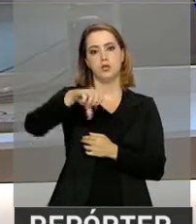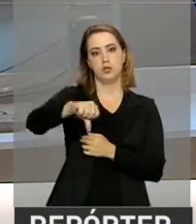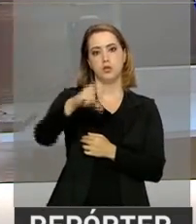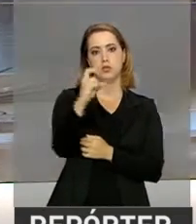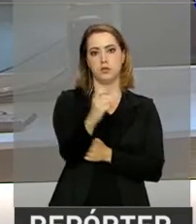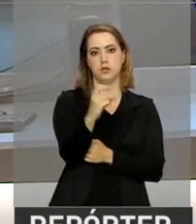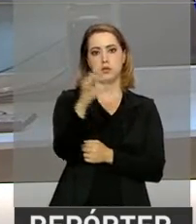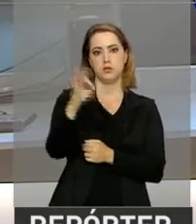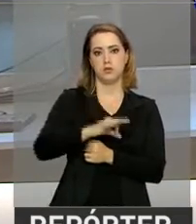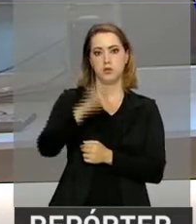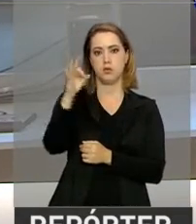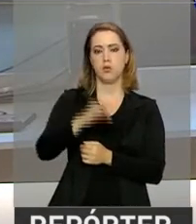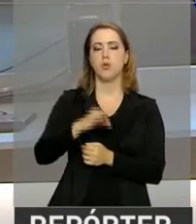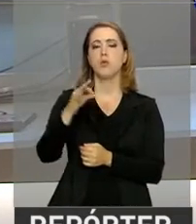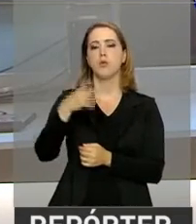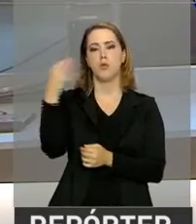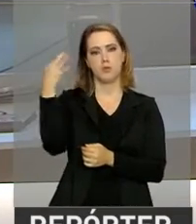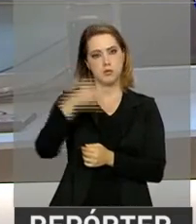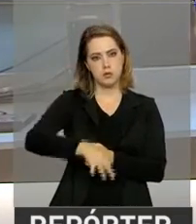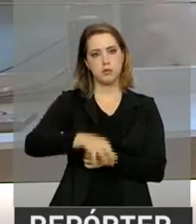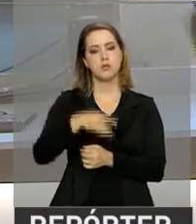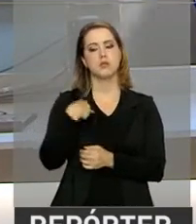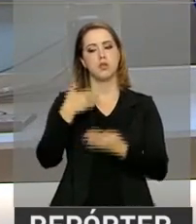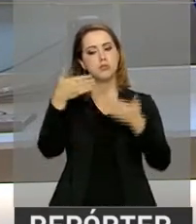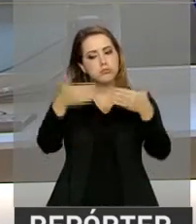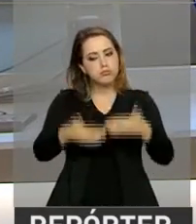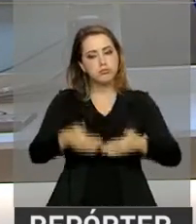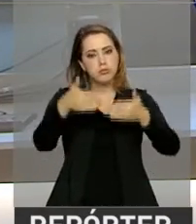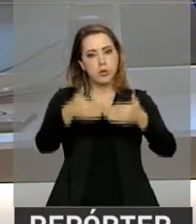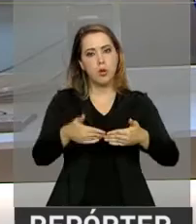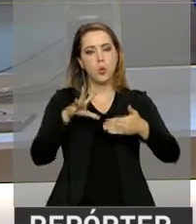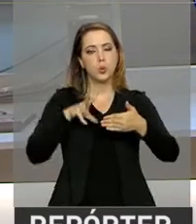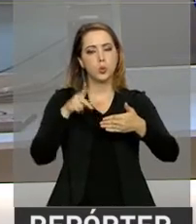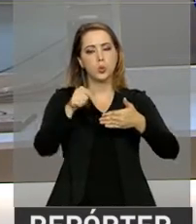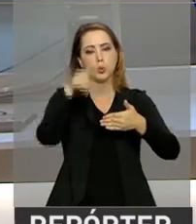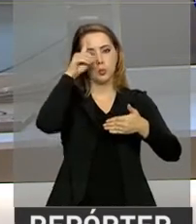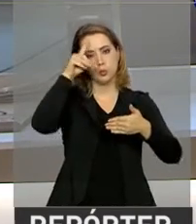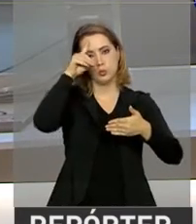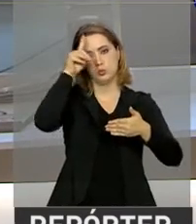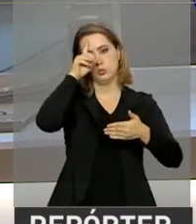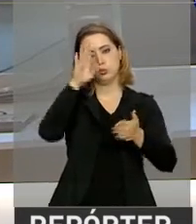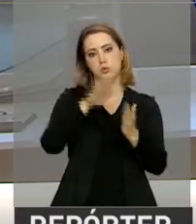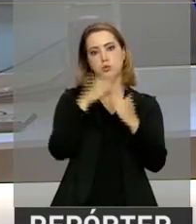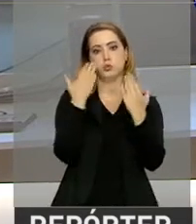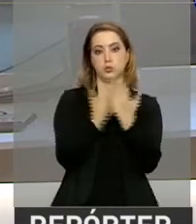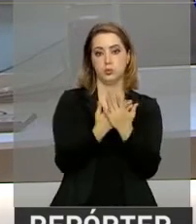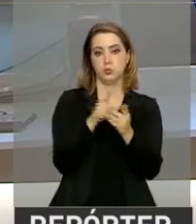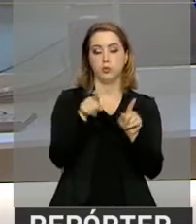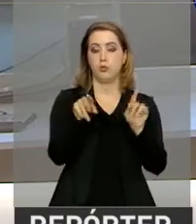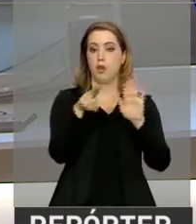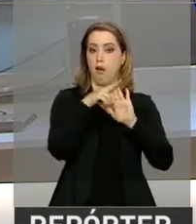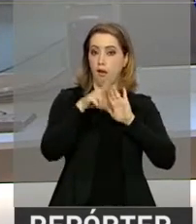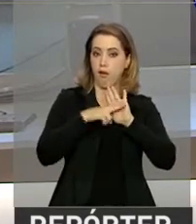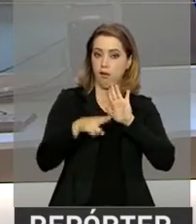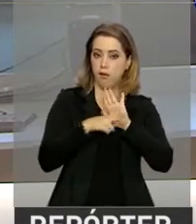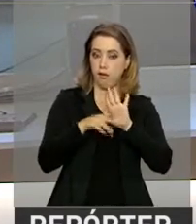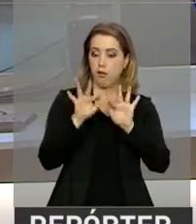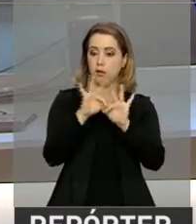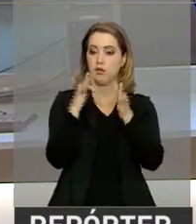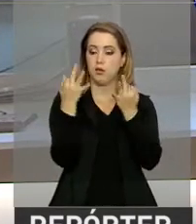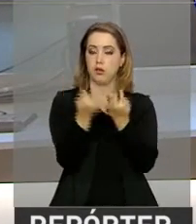presença na escola exigido pelo programa pelas regras do bolsa família crianças e jovens com idades entre 6 e 15 anos precisam